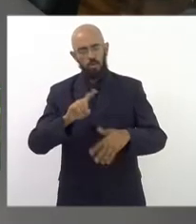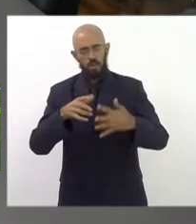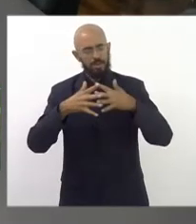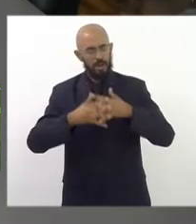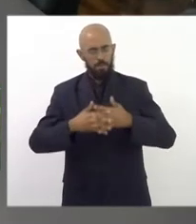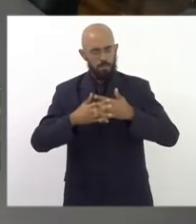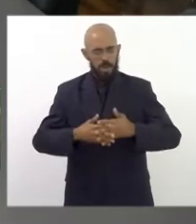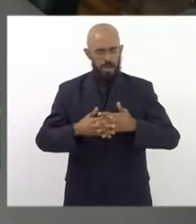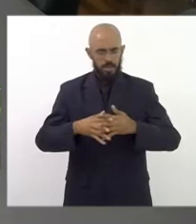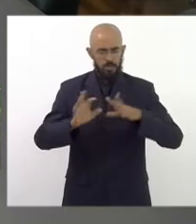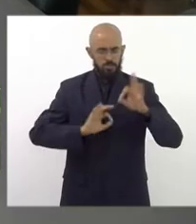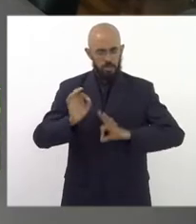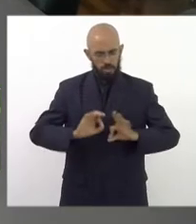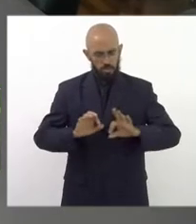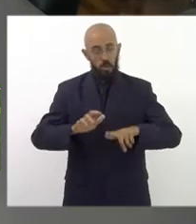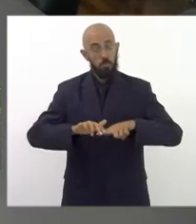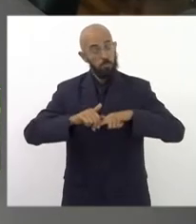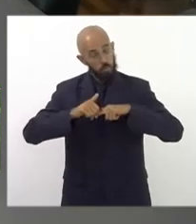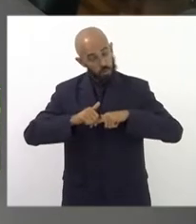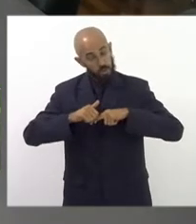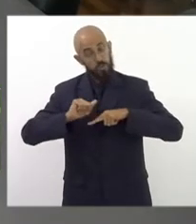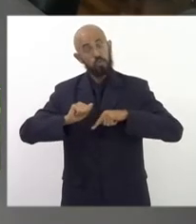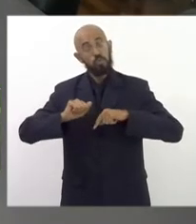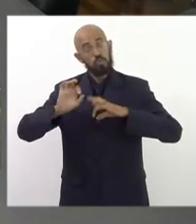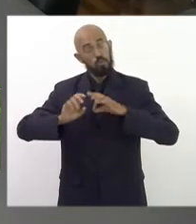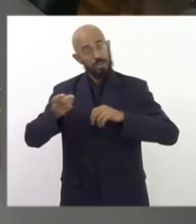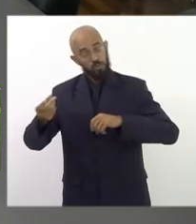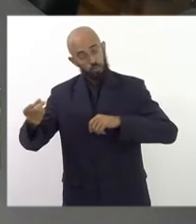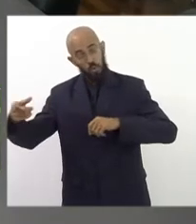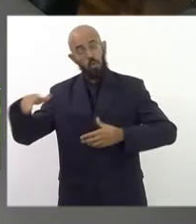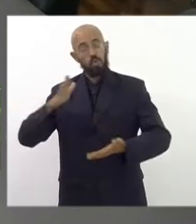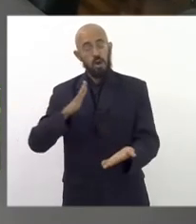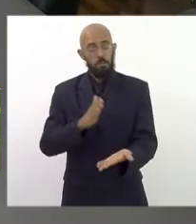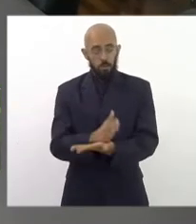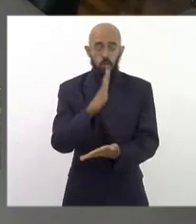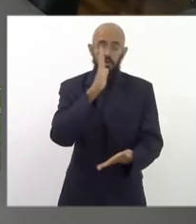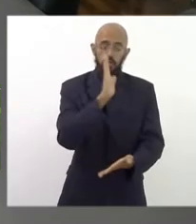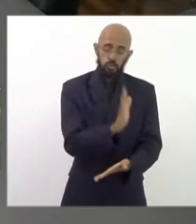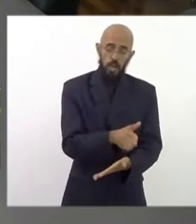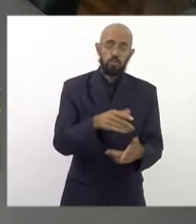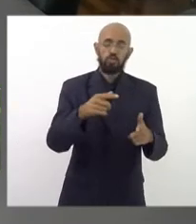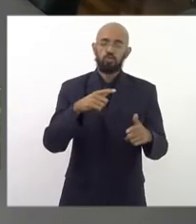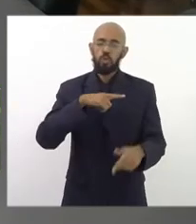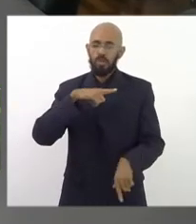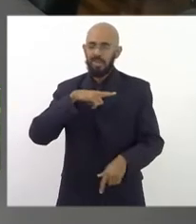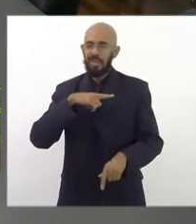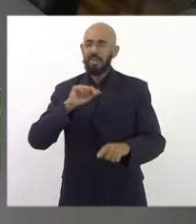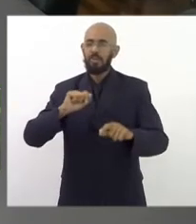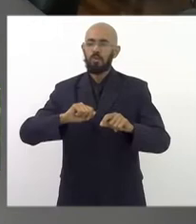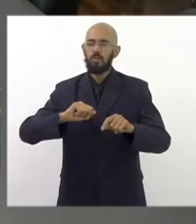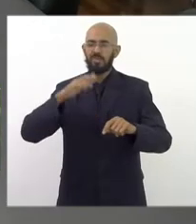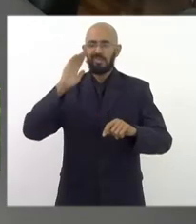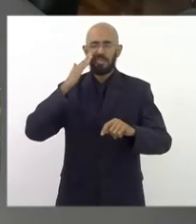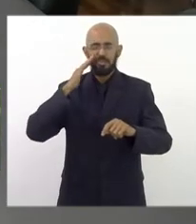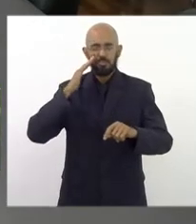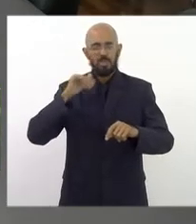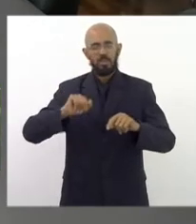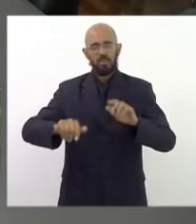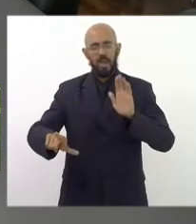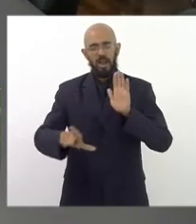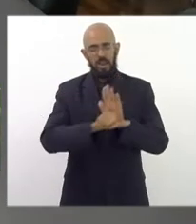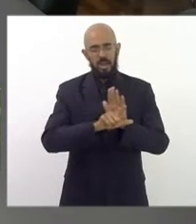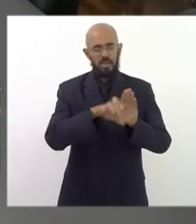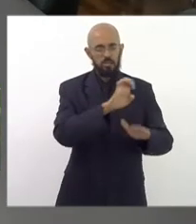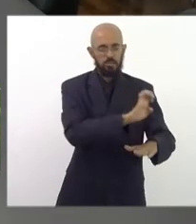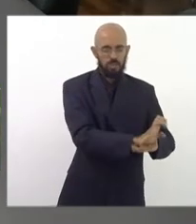está aprovado do ponto de vista do Tesouro, é só esse contratempo do entendimento do que diz a lei estadual